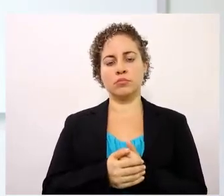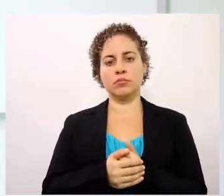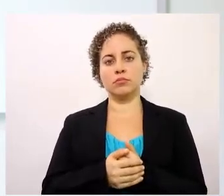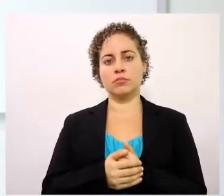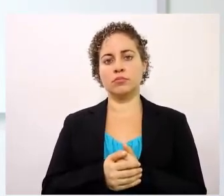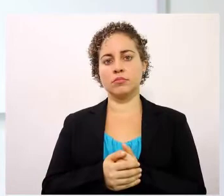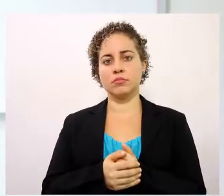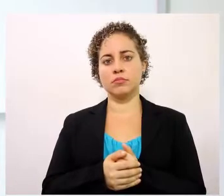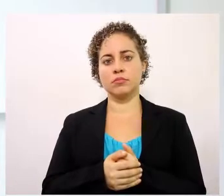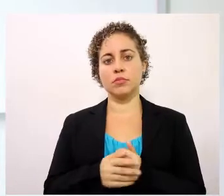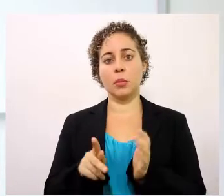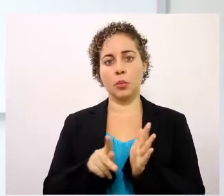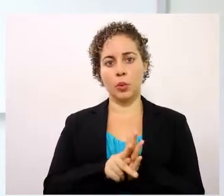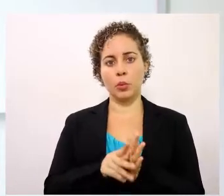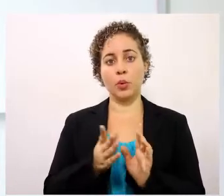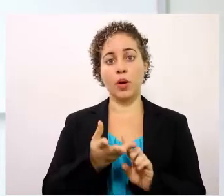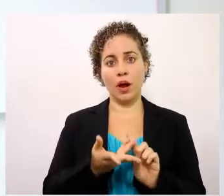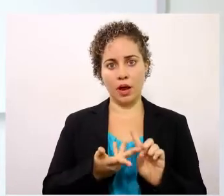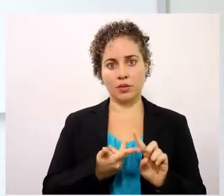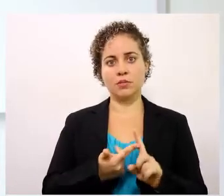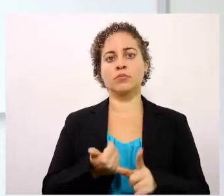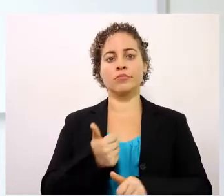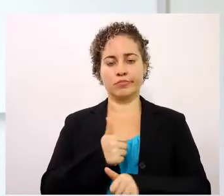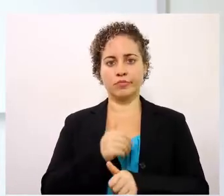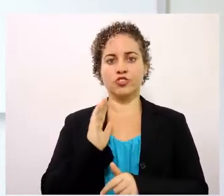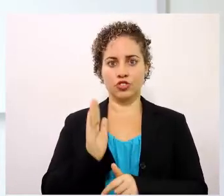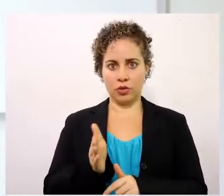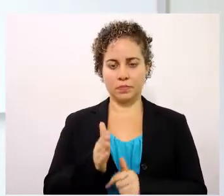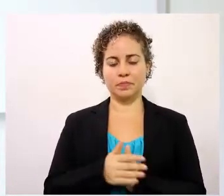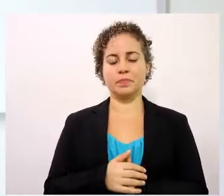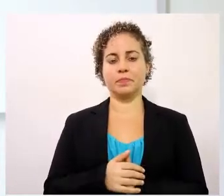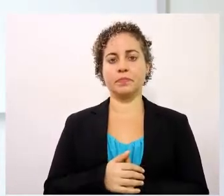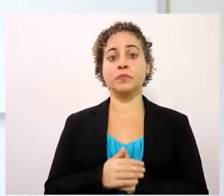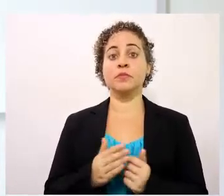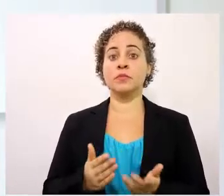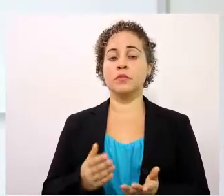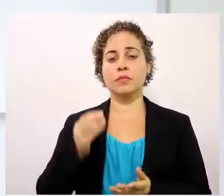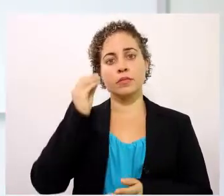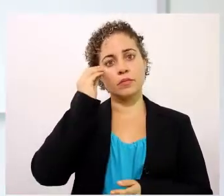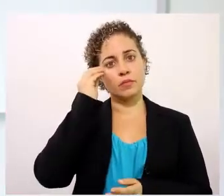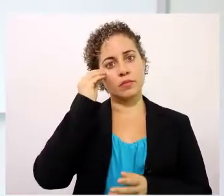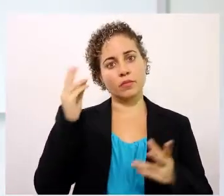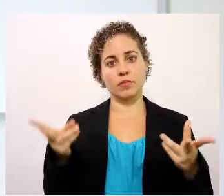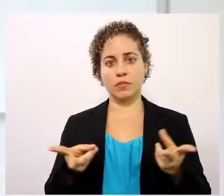referente a essa condição. Então vejamos.